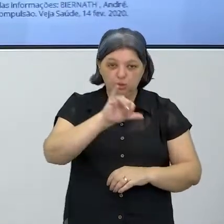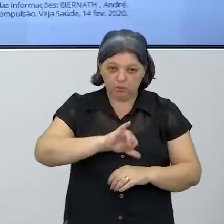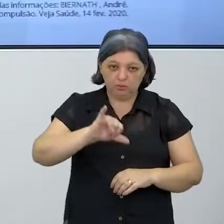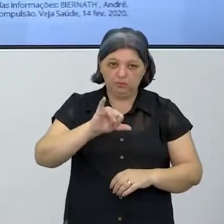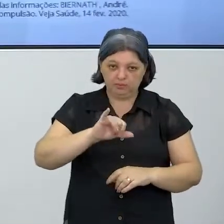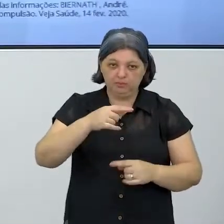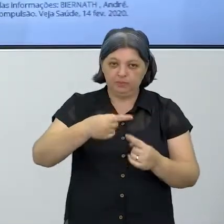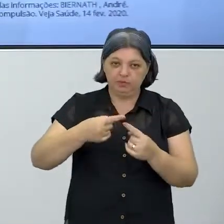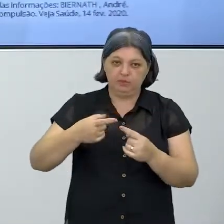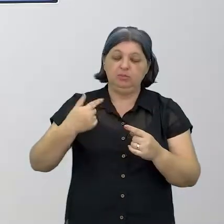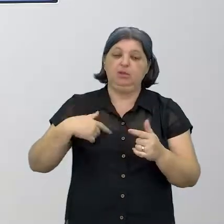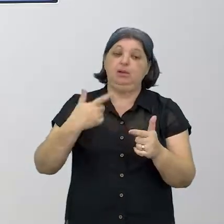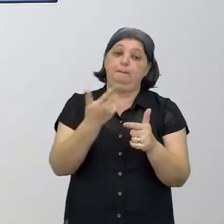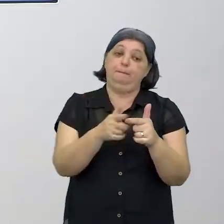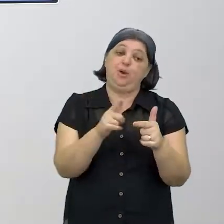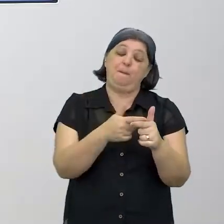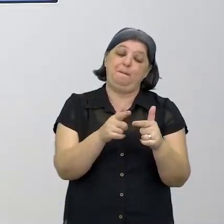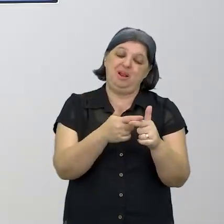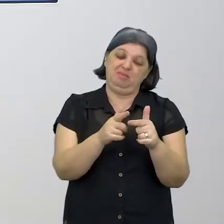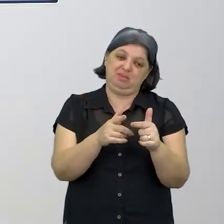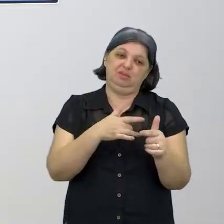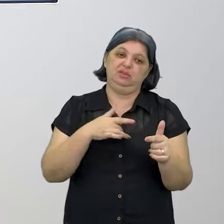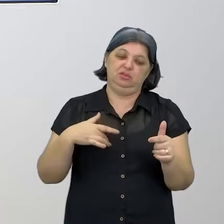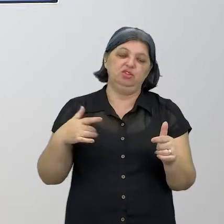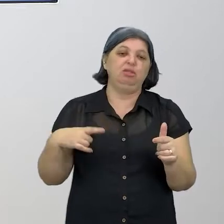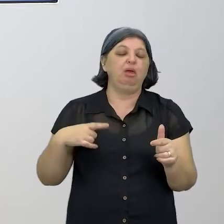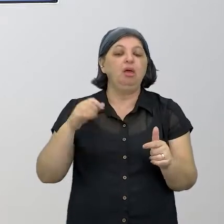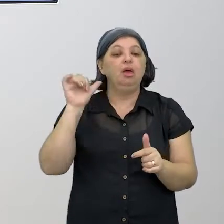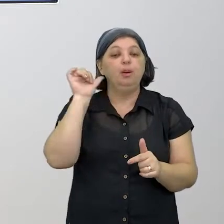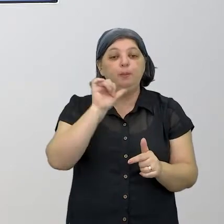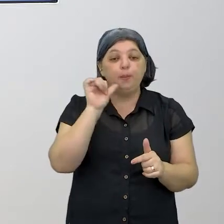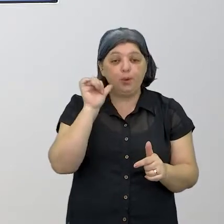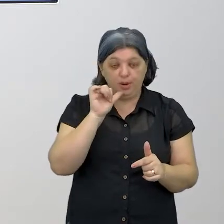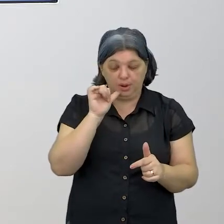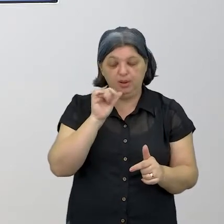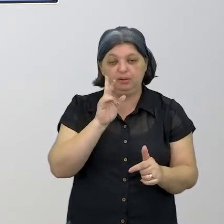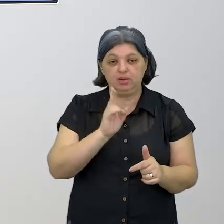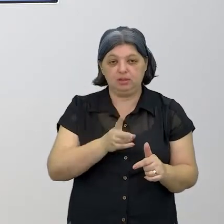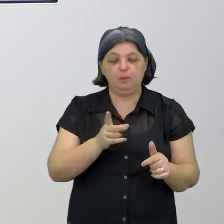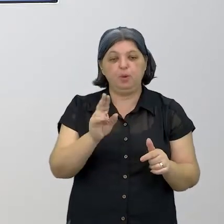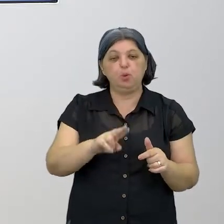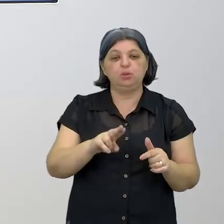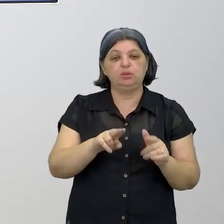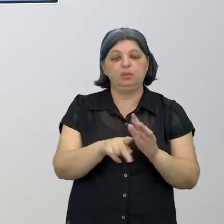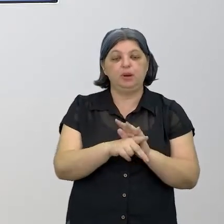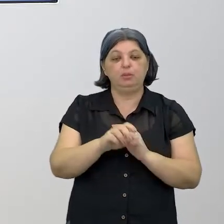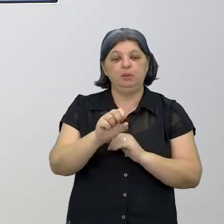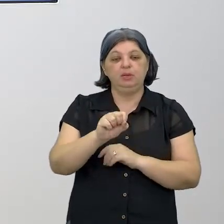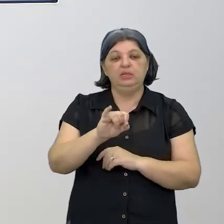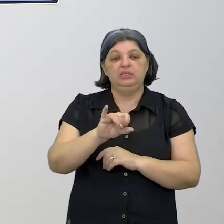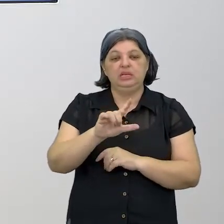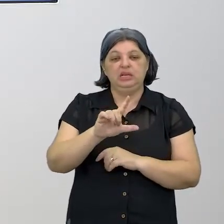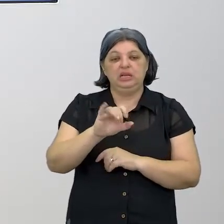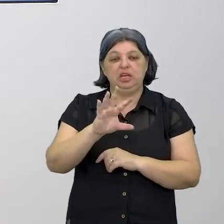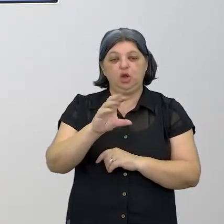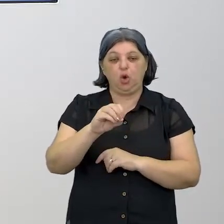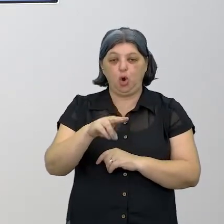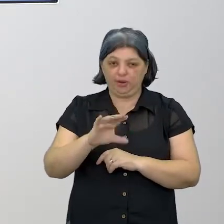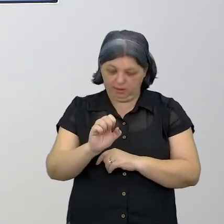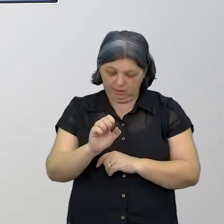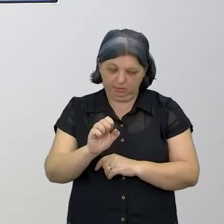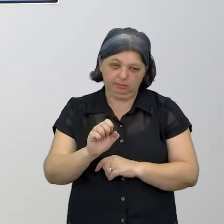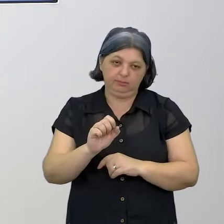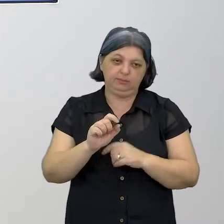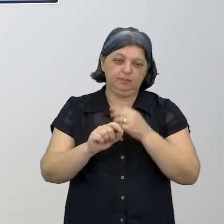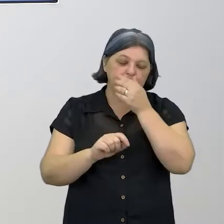vários problemas de saúde. Em mulher, a gente vê muito uso, por exemplo, de silicone industrial. né? Em homens, pelo que eu vi, não é muito comum